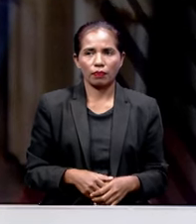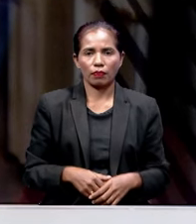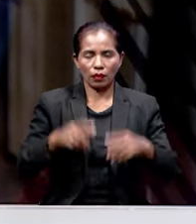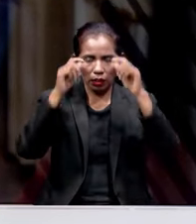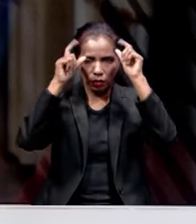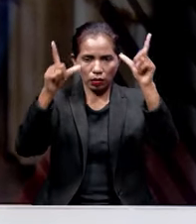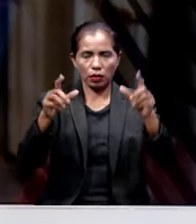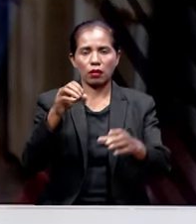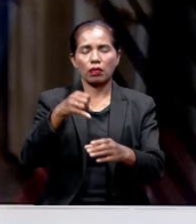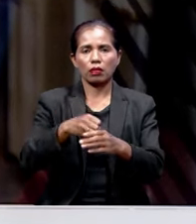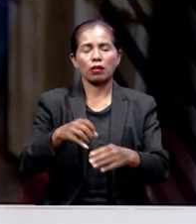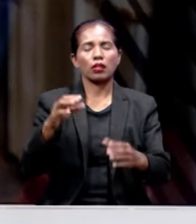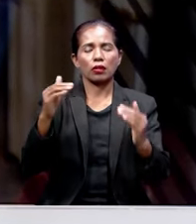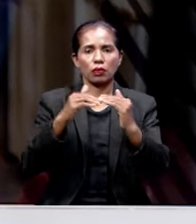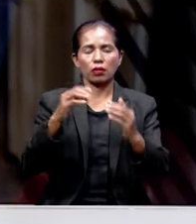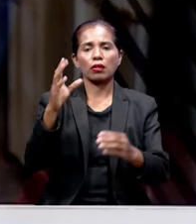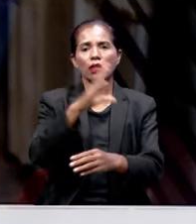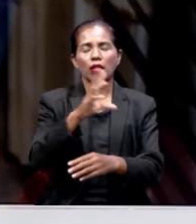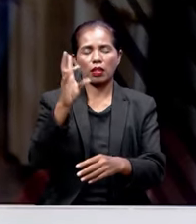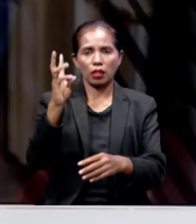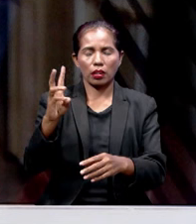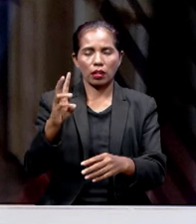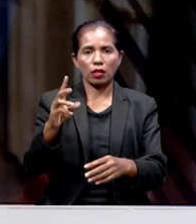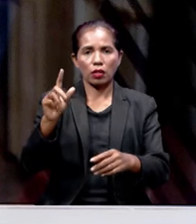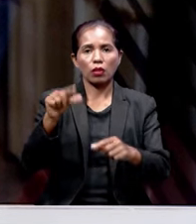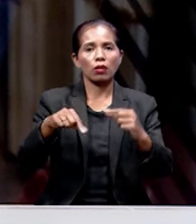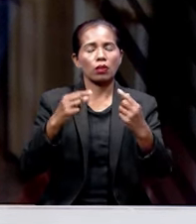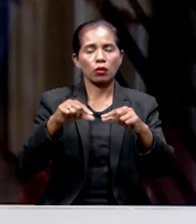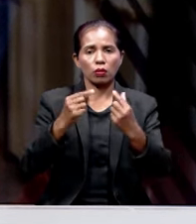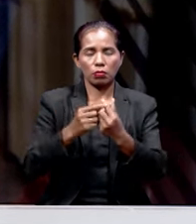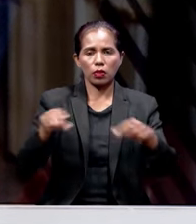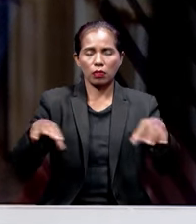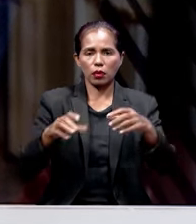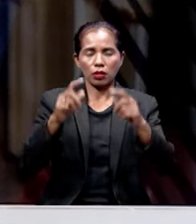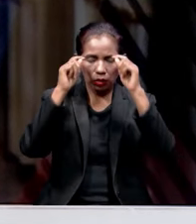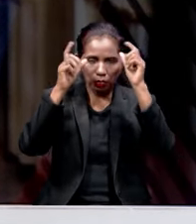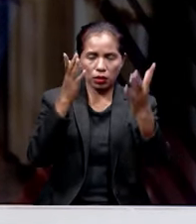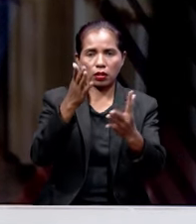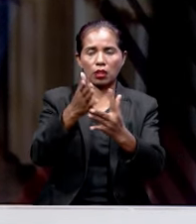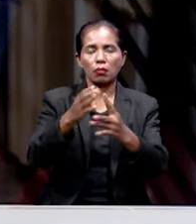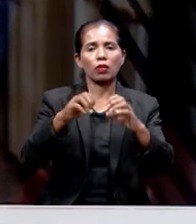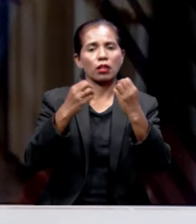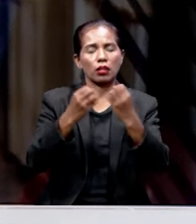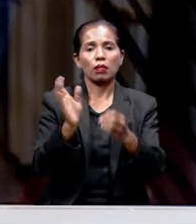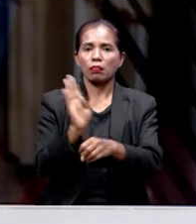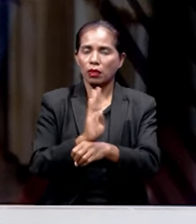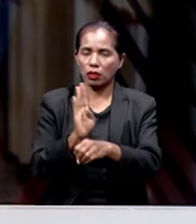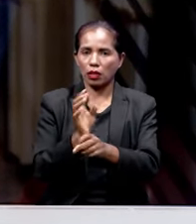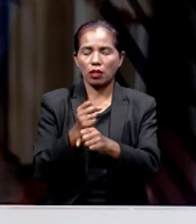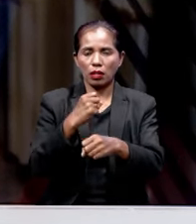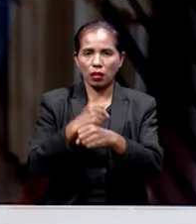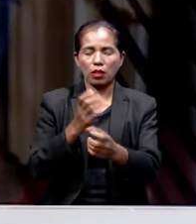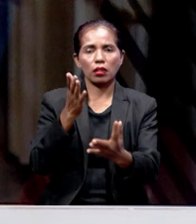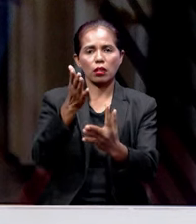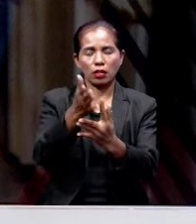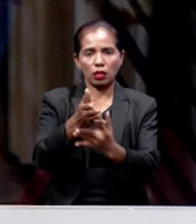Timor-Leste conclui una reunião da NEN, Grupo Traballu, kona ba adezaun Timor-Leste, nian ba Organizasaun Mundiál Komérsiu, nune se finaliza a negociação de adezaun ba